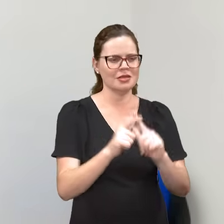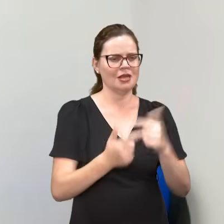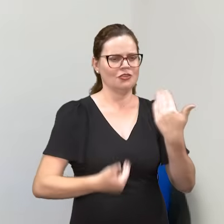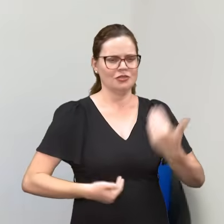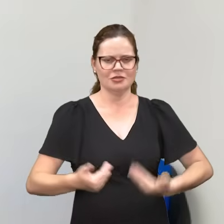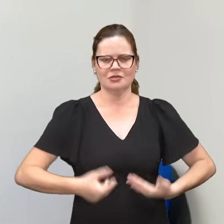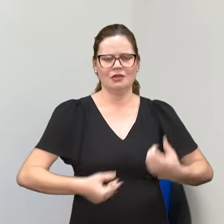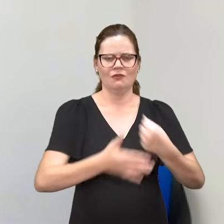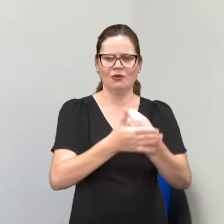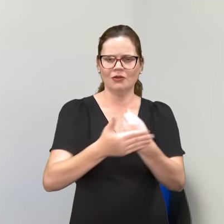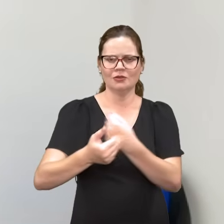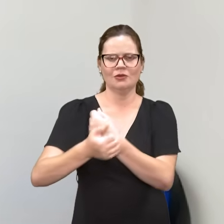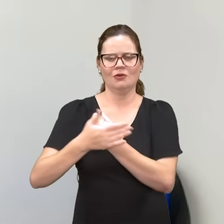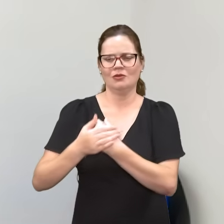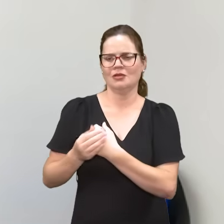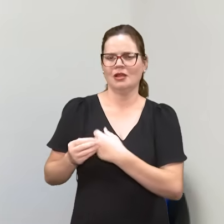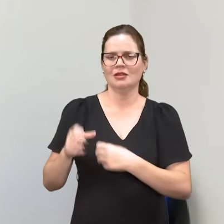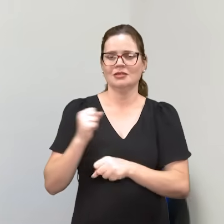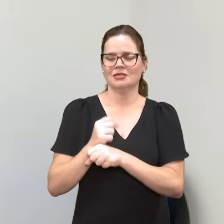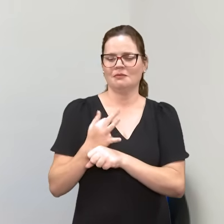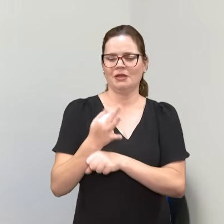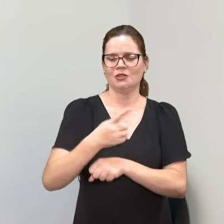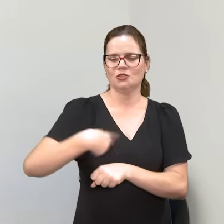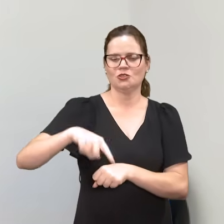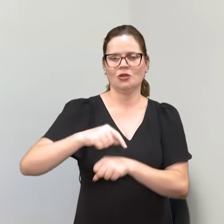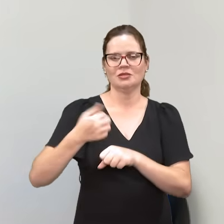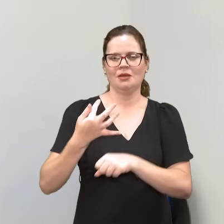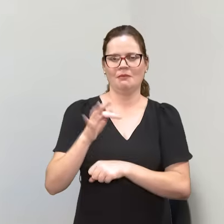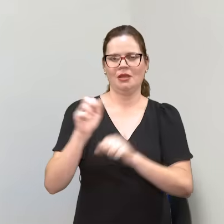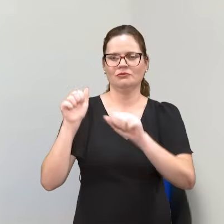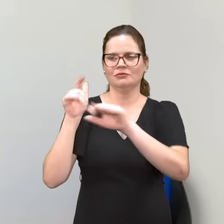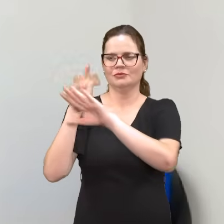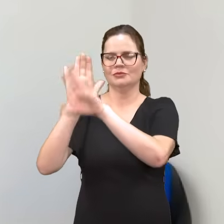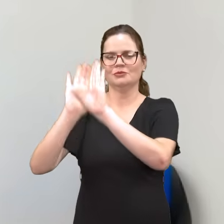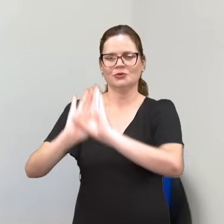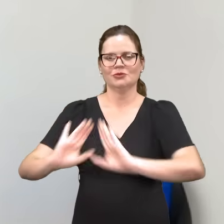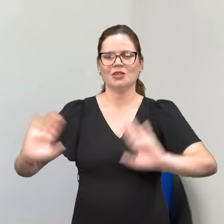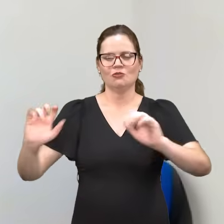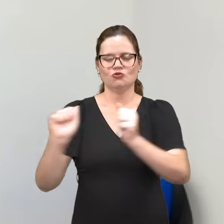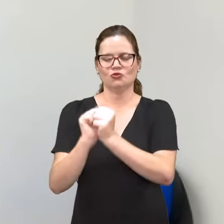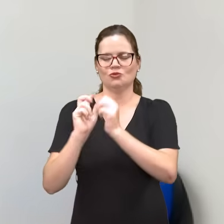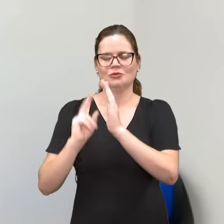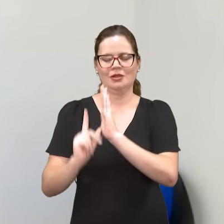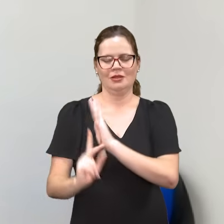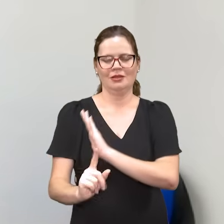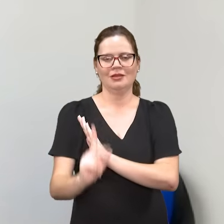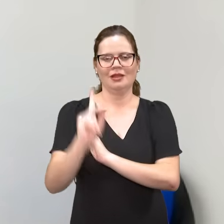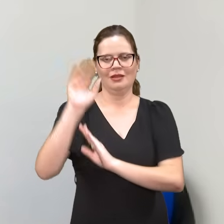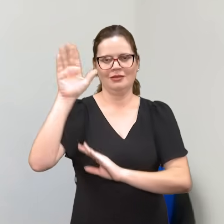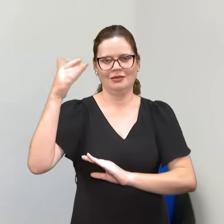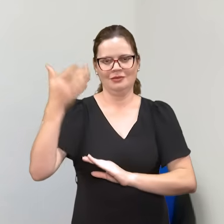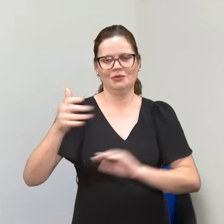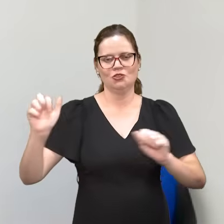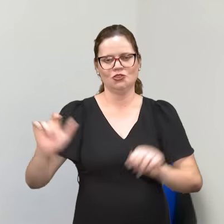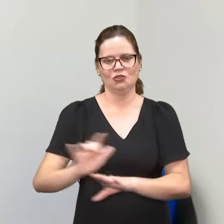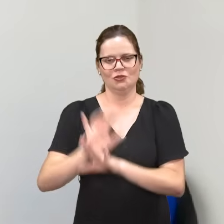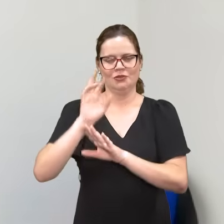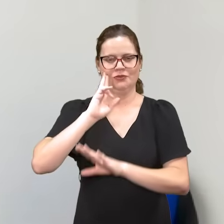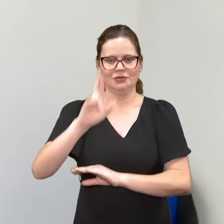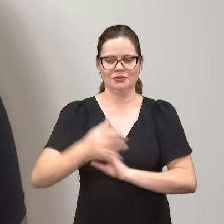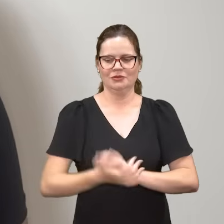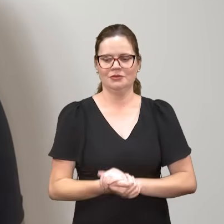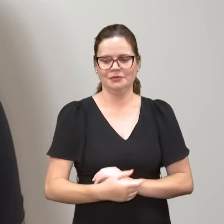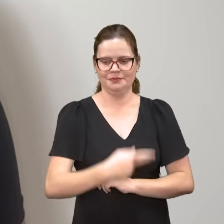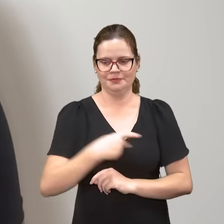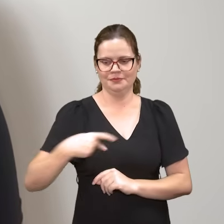E a nossa esperança é que em breve nos reuniremos, todos na eternidade, juntos para sempre, estaremos glorificando o nome do